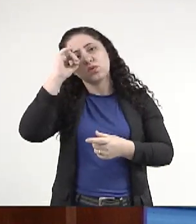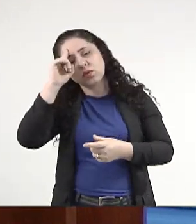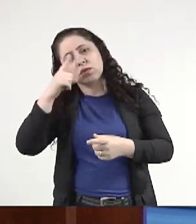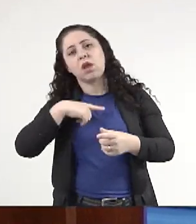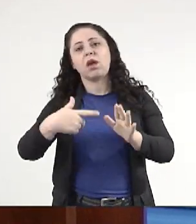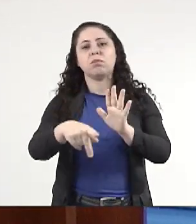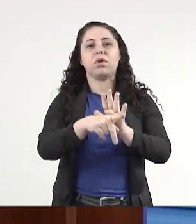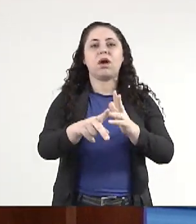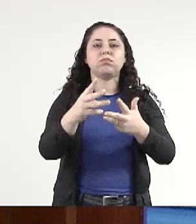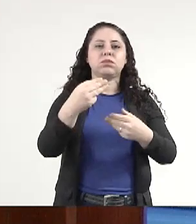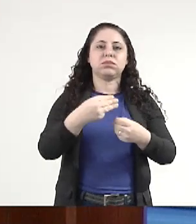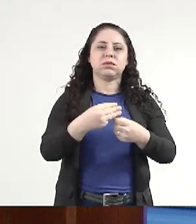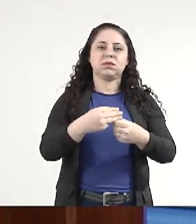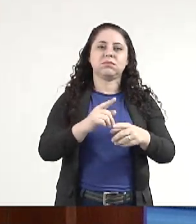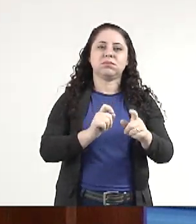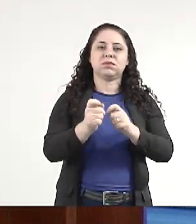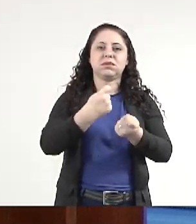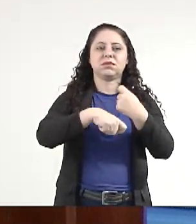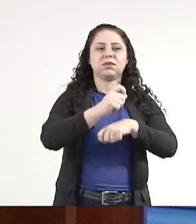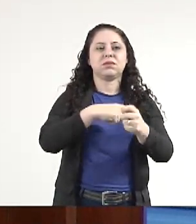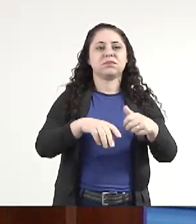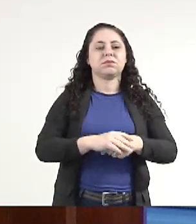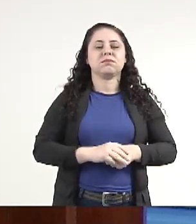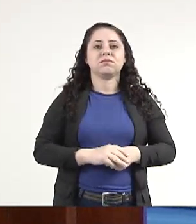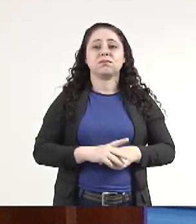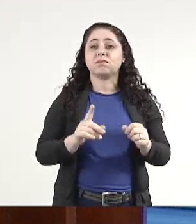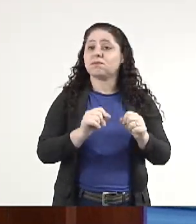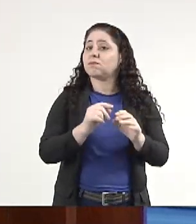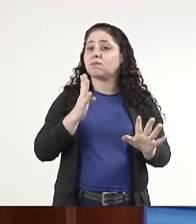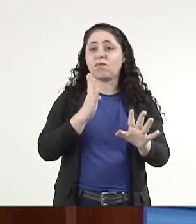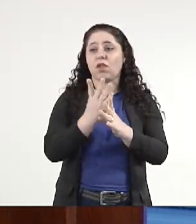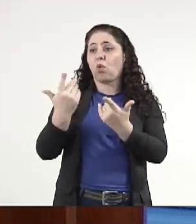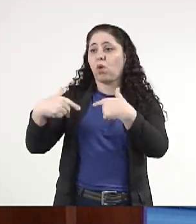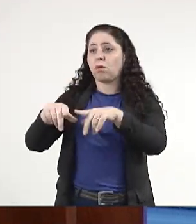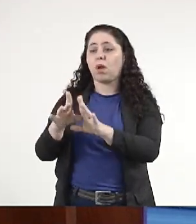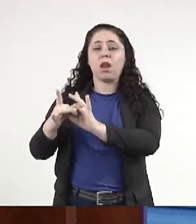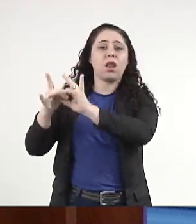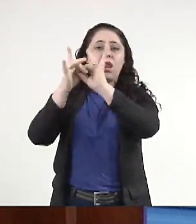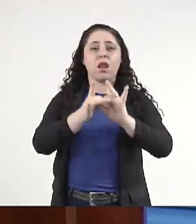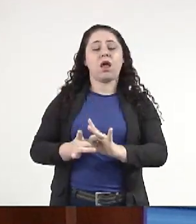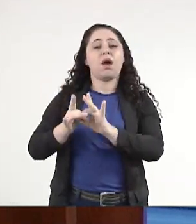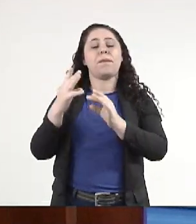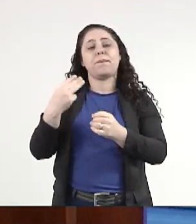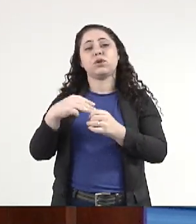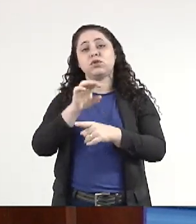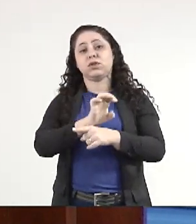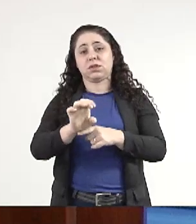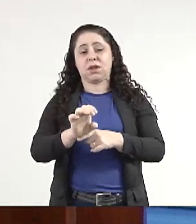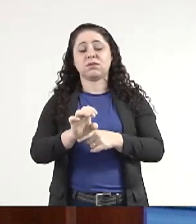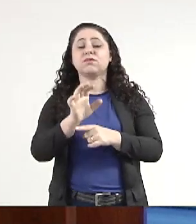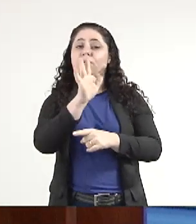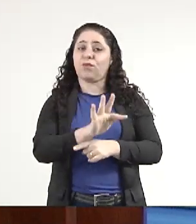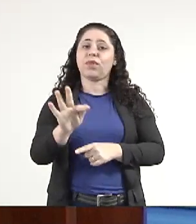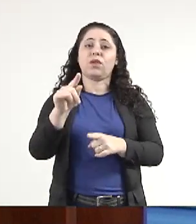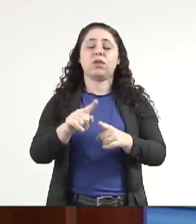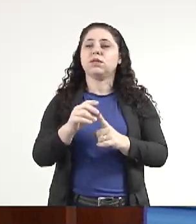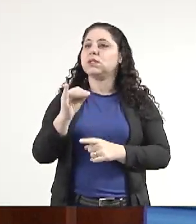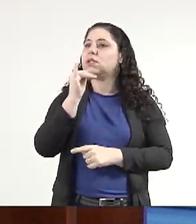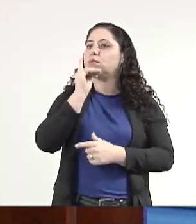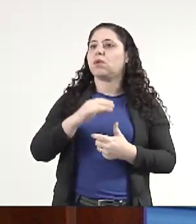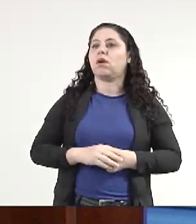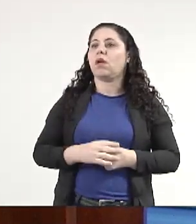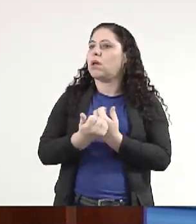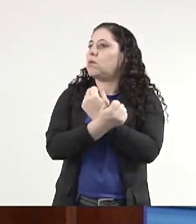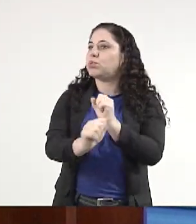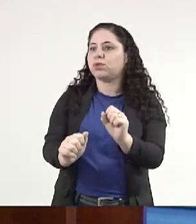de competência do município, que a faz de forma direta ou na parceria com a União, com os municípios, com o Estado. Ora, se não tem